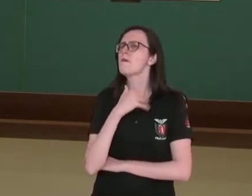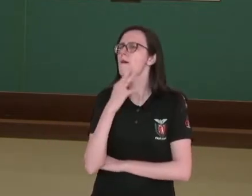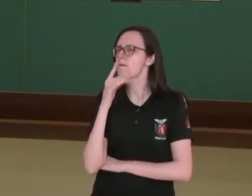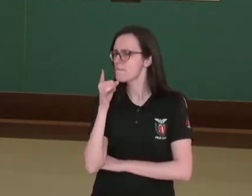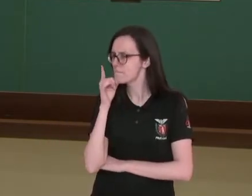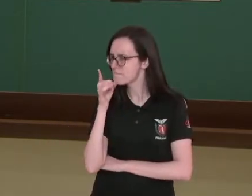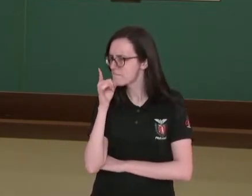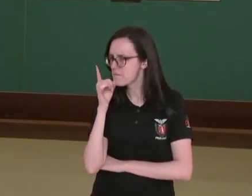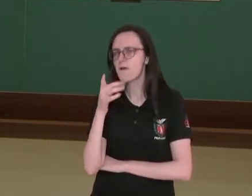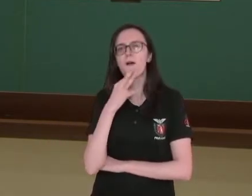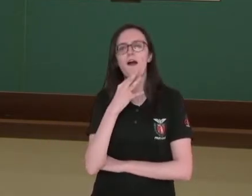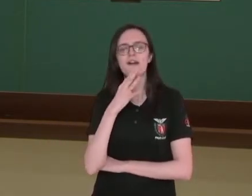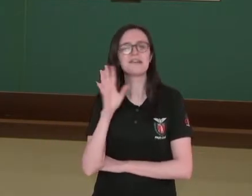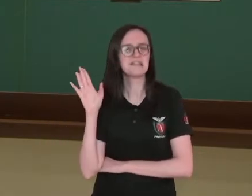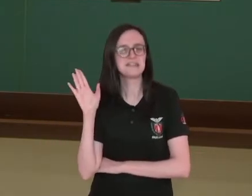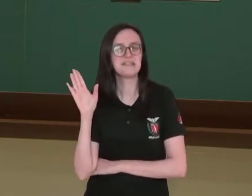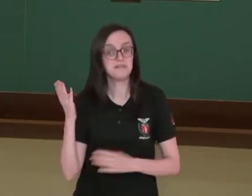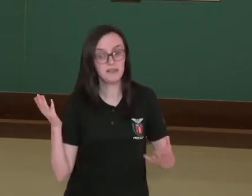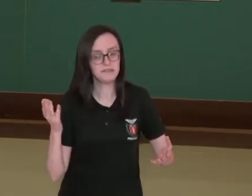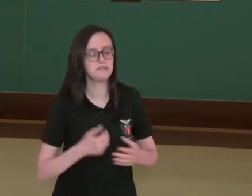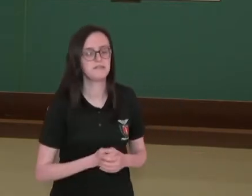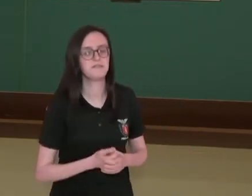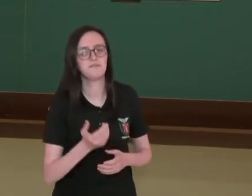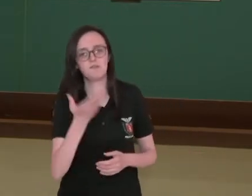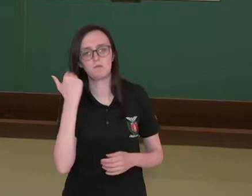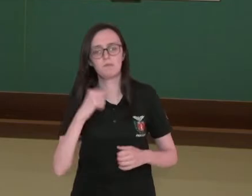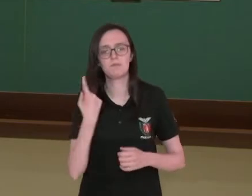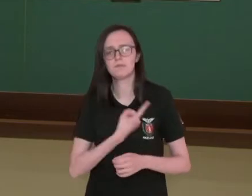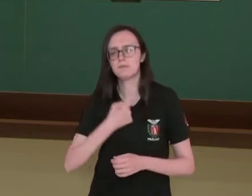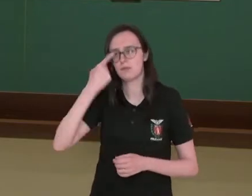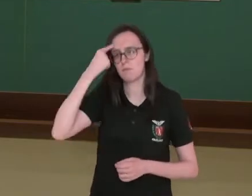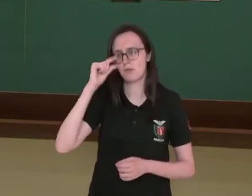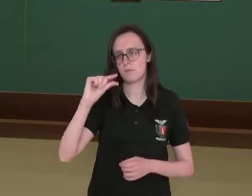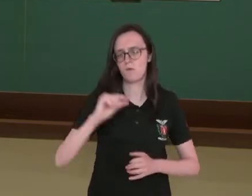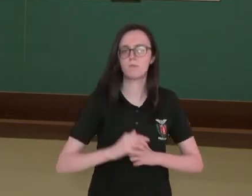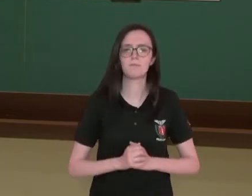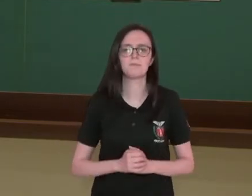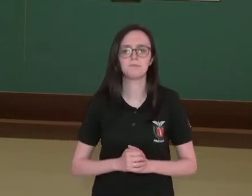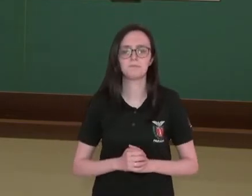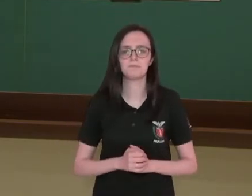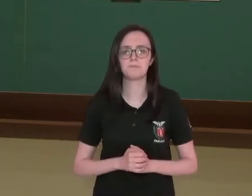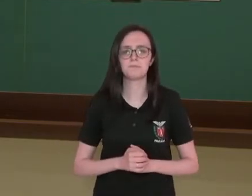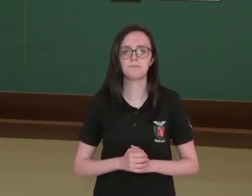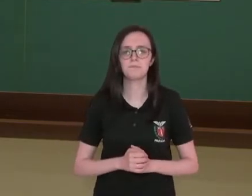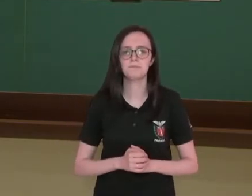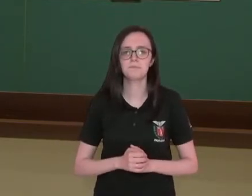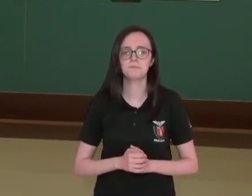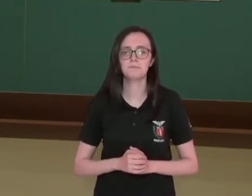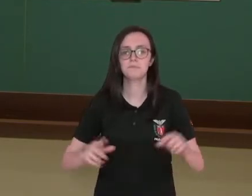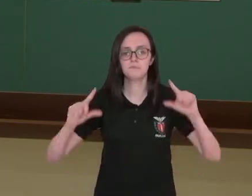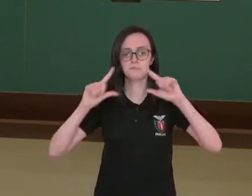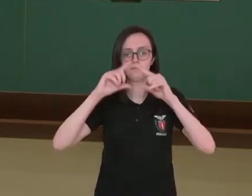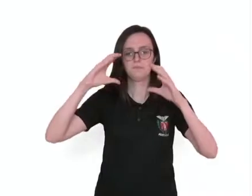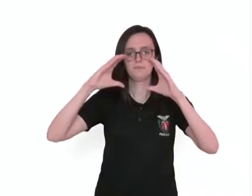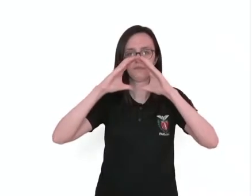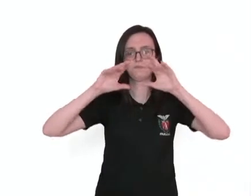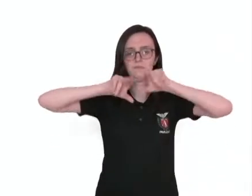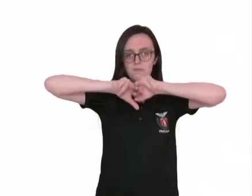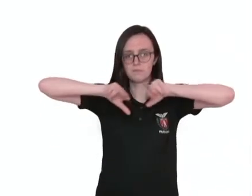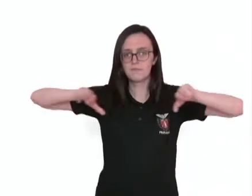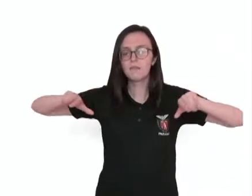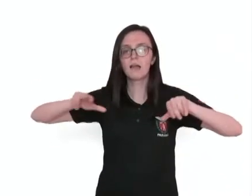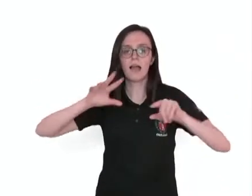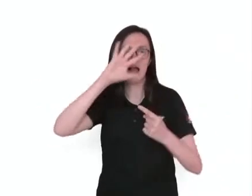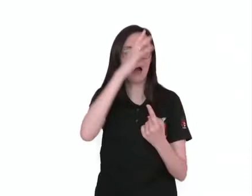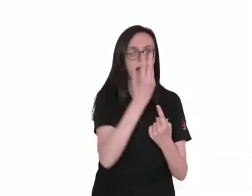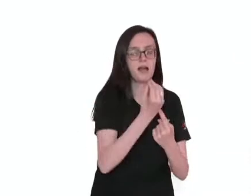algum lugar, né? Então vamos lá, vamos pensar um pouquinho. A geometria na arte, né? Então a arte, né, e a